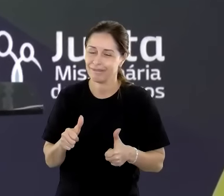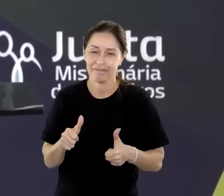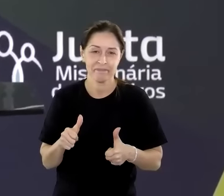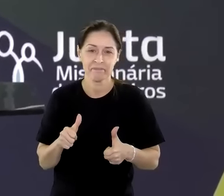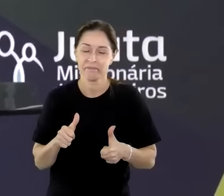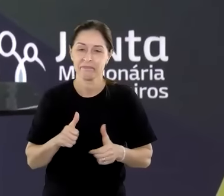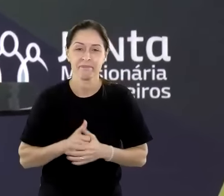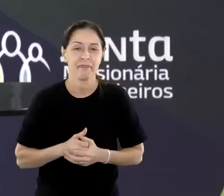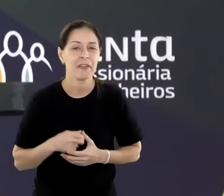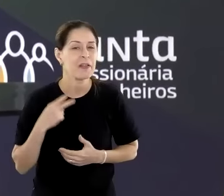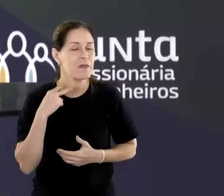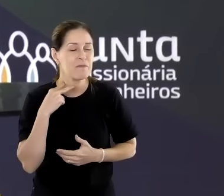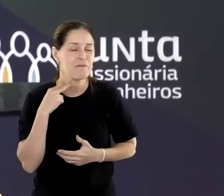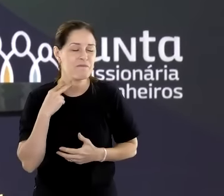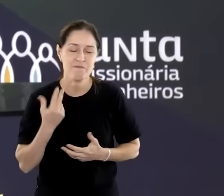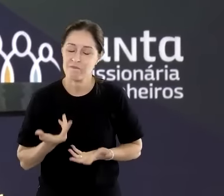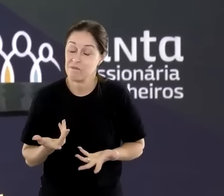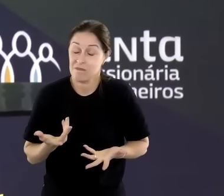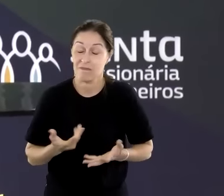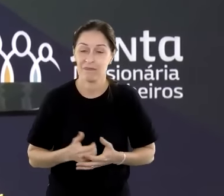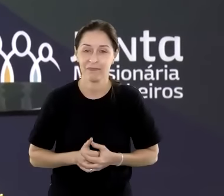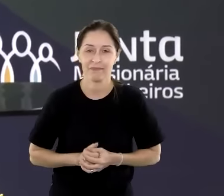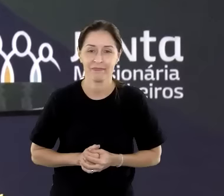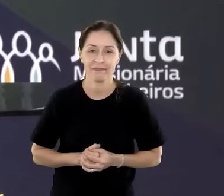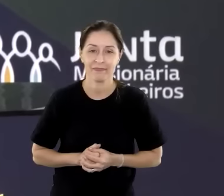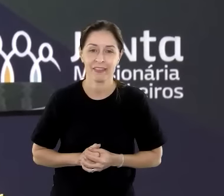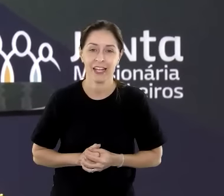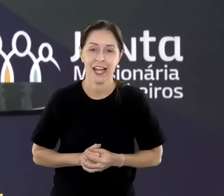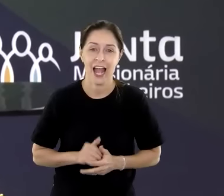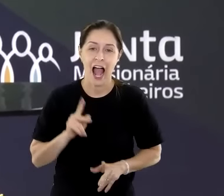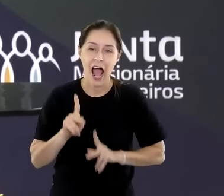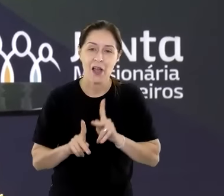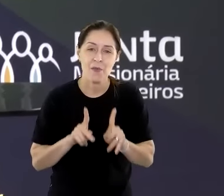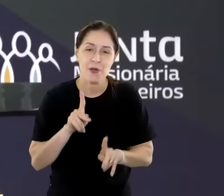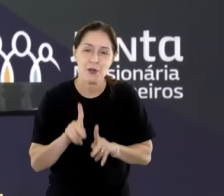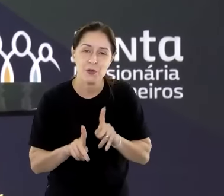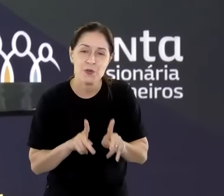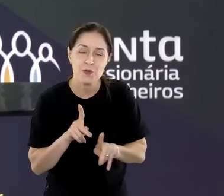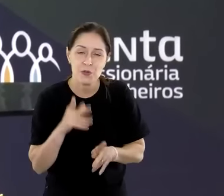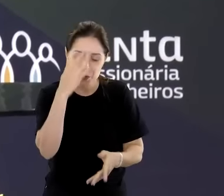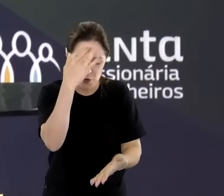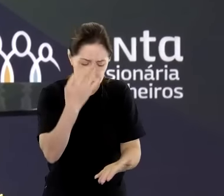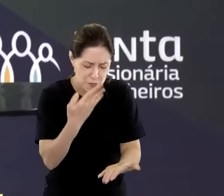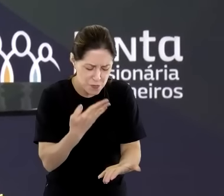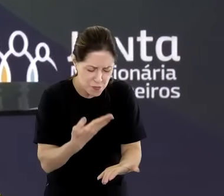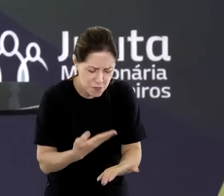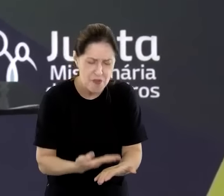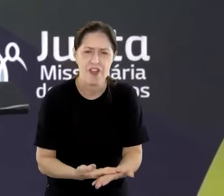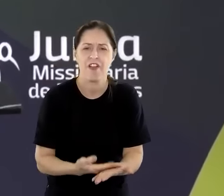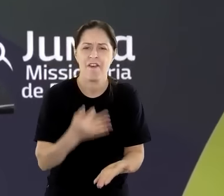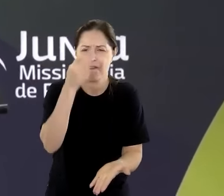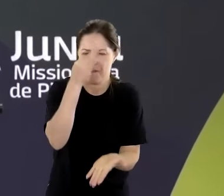aqueles que ficam fazendo conta toda semana, se o que ganha vai dar para cobrir as despesas,